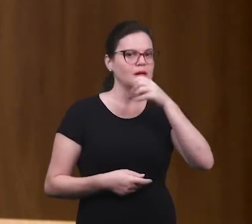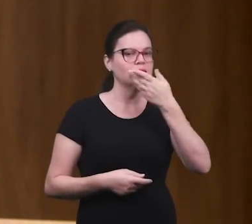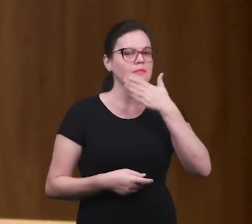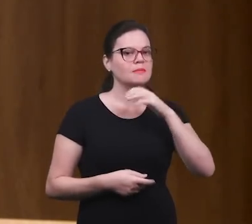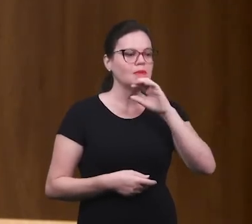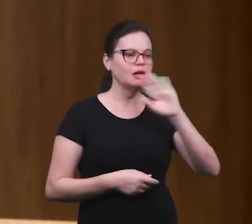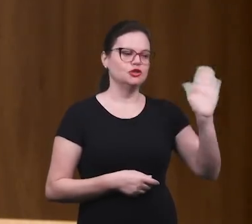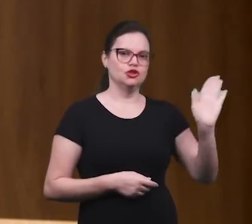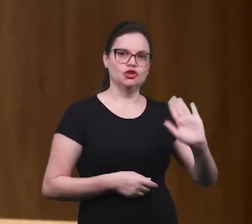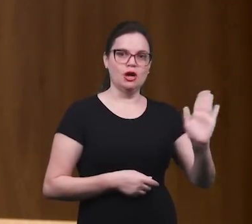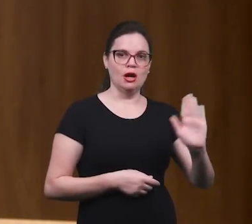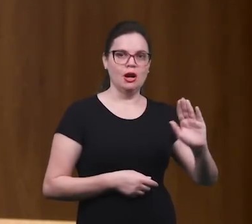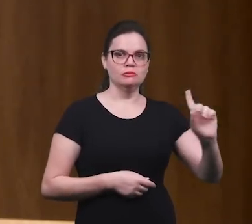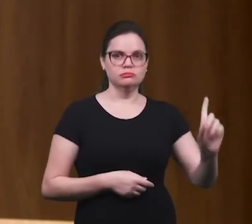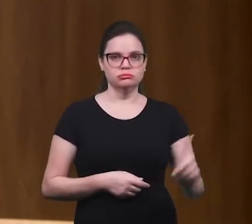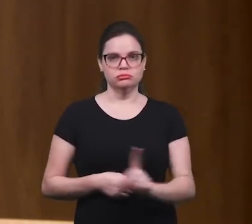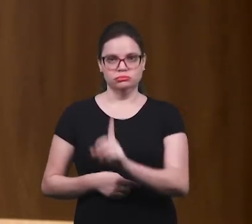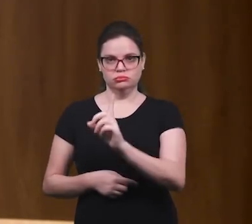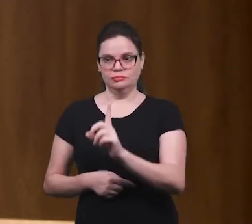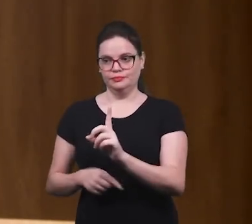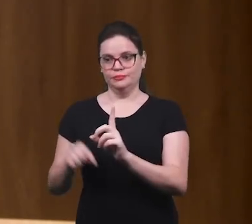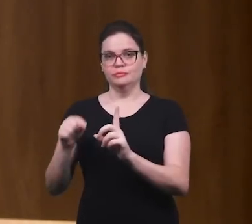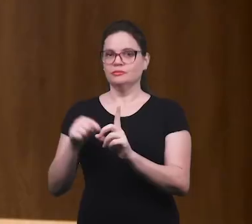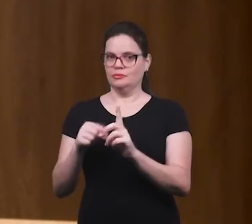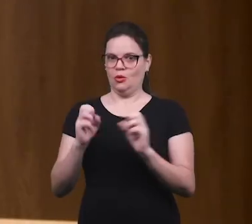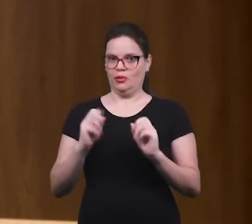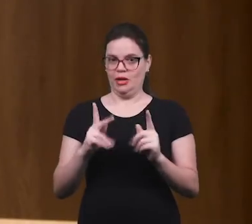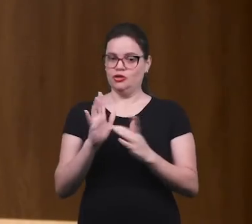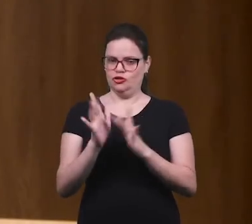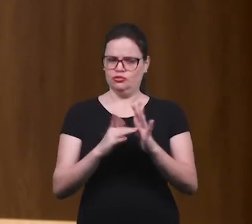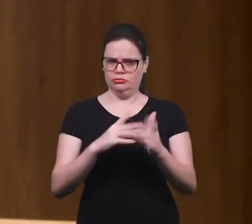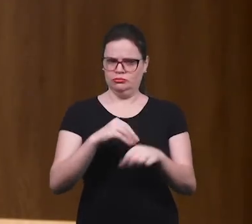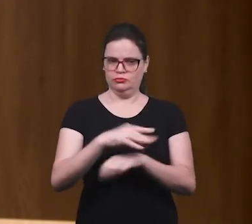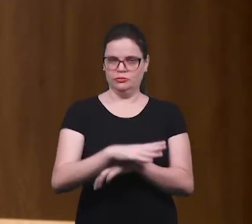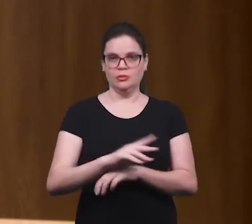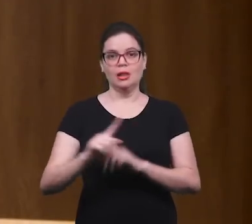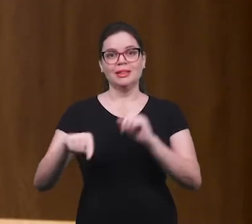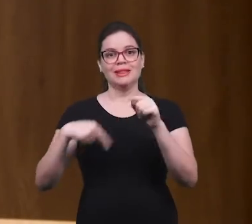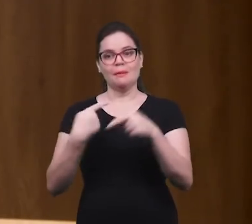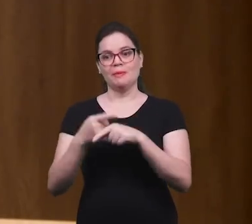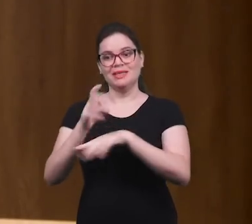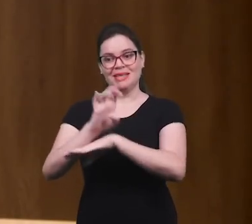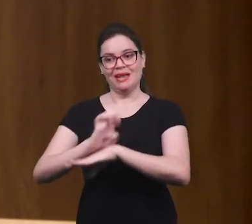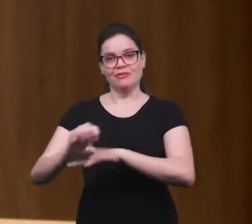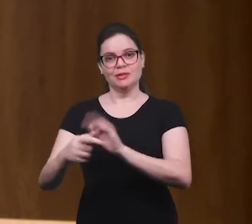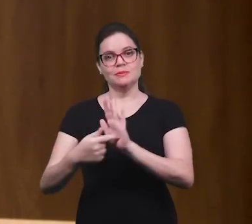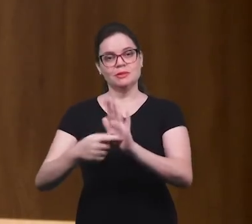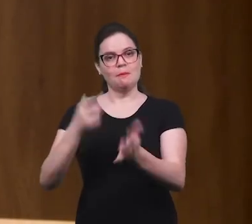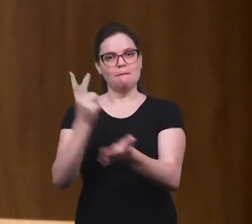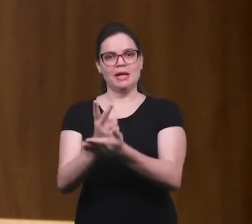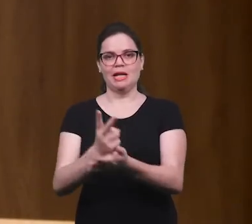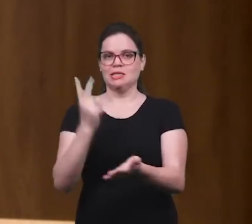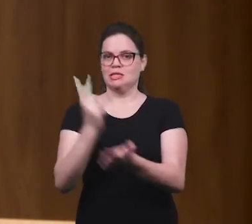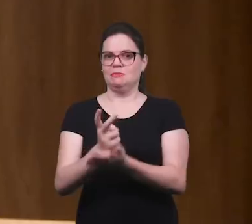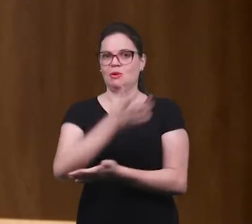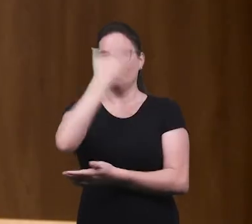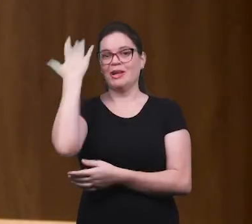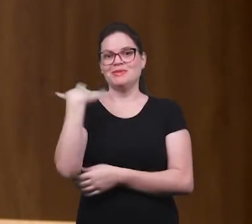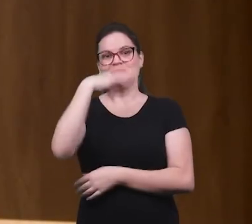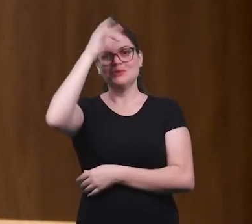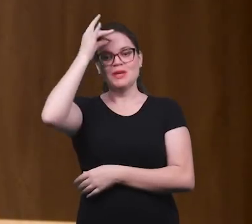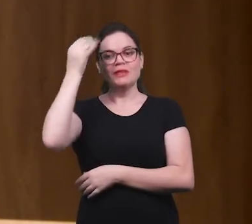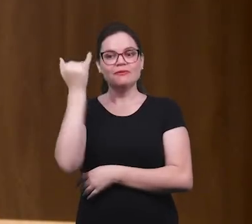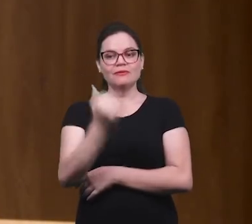agora é quem falando, é o Espírito Santo. Exato. Ele vem e dita o mesmo texto. Por que isso? Isso